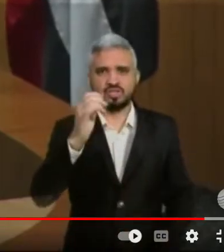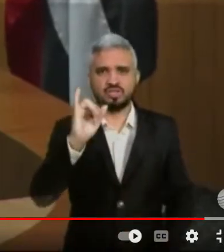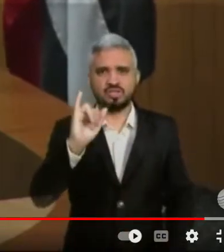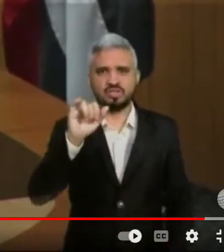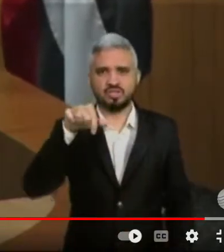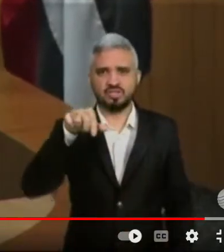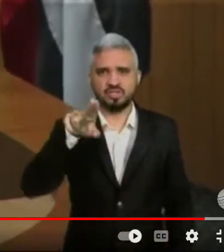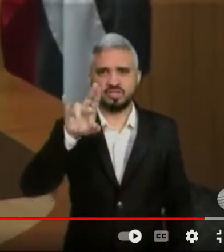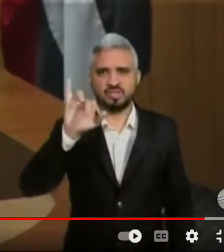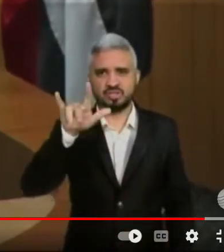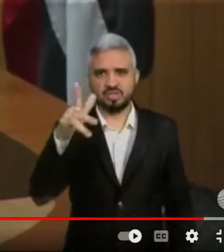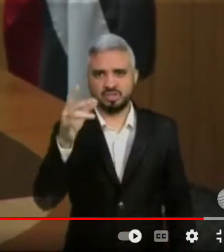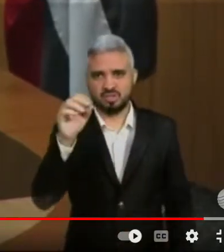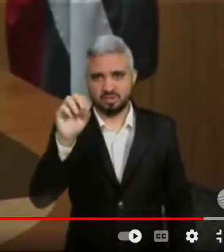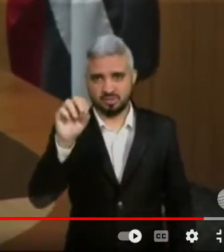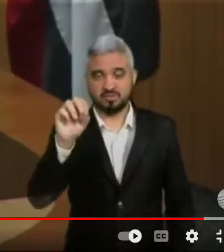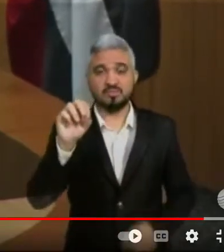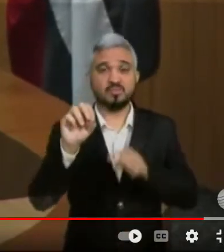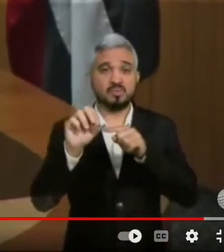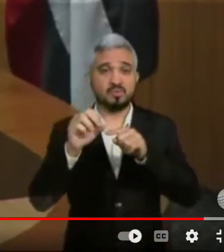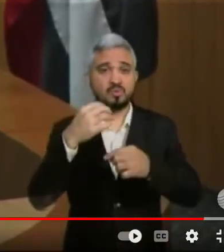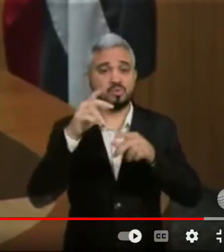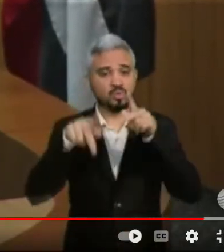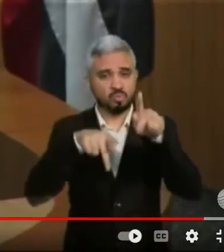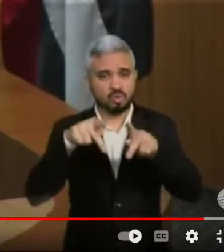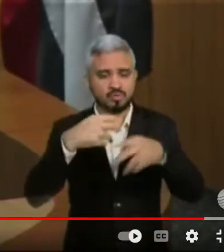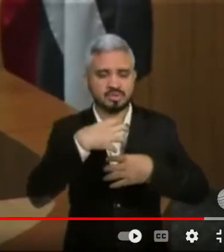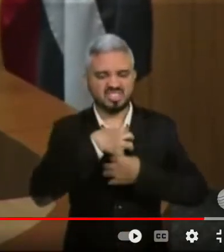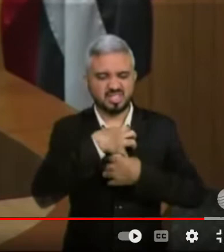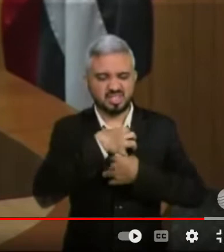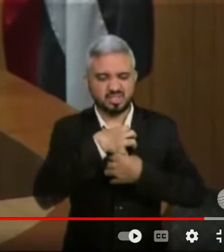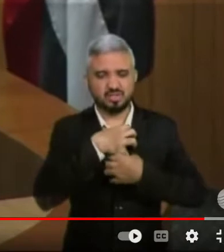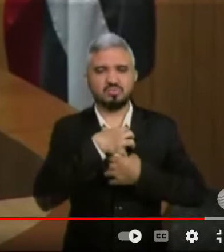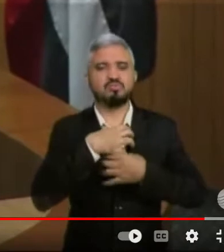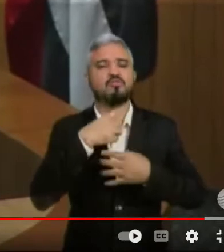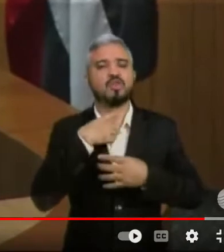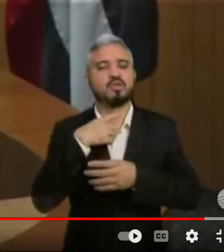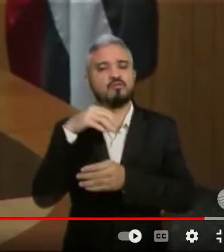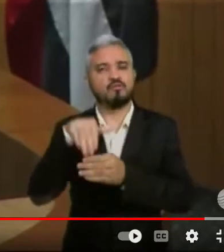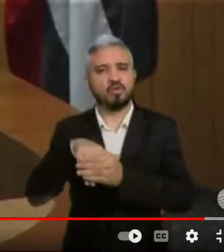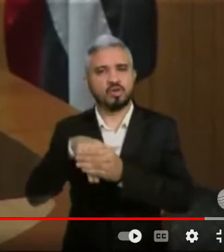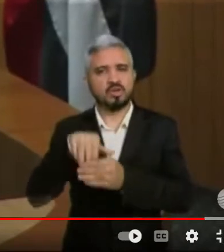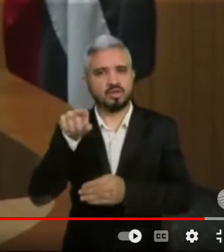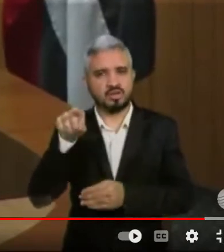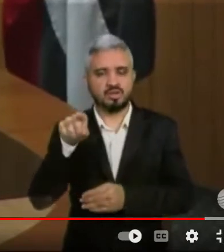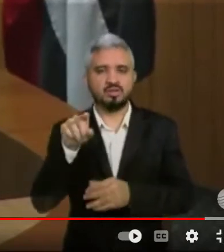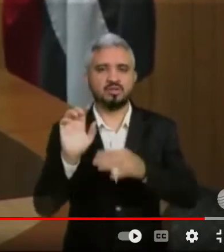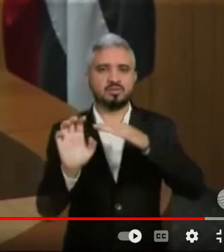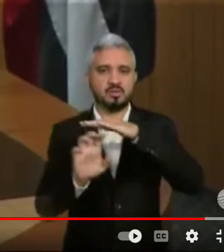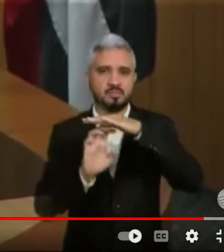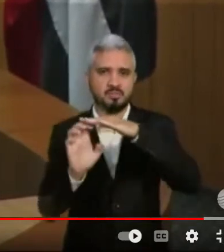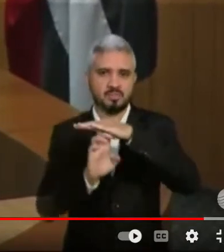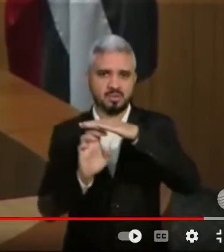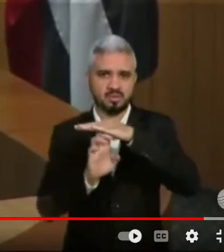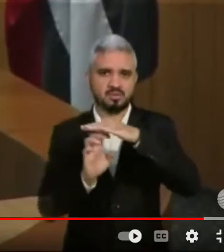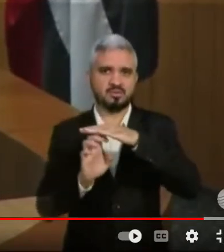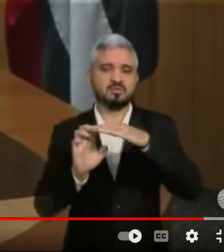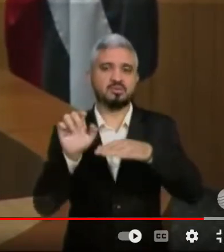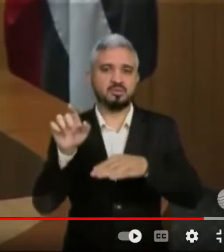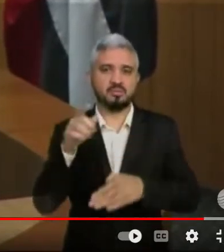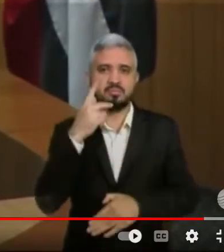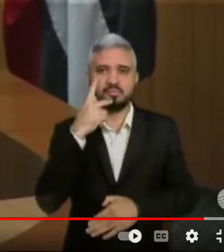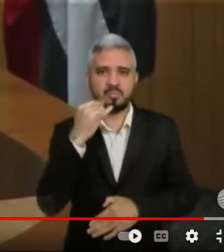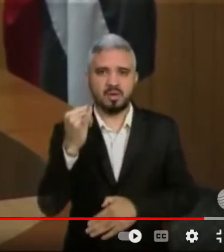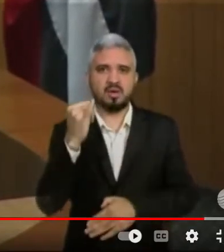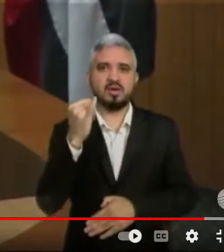o sentimento da população. O sentimento da população que aponta o empresário, o bom pai, o bom esposo,